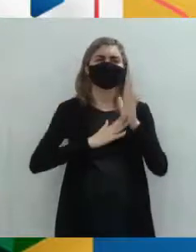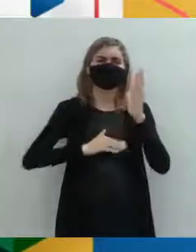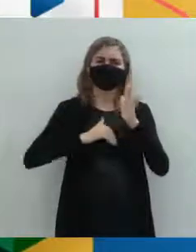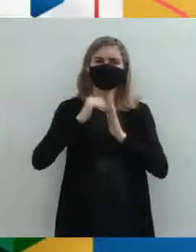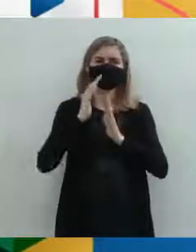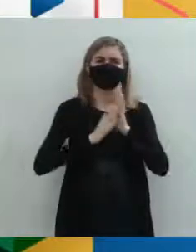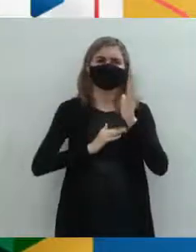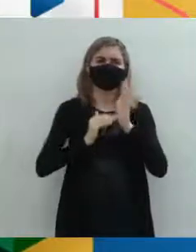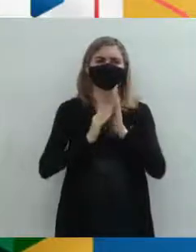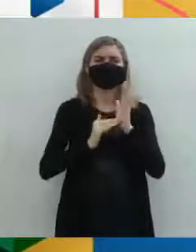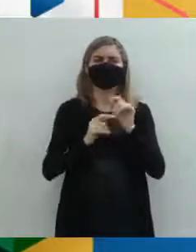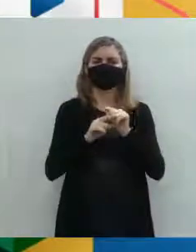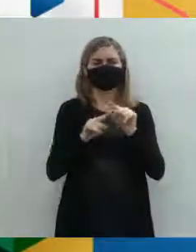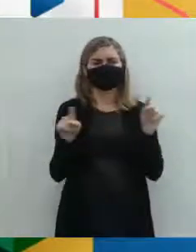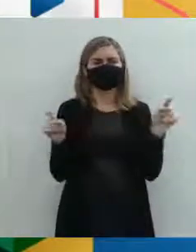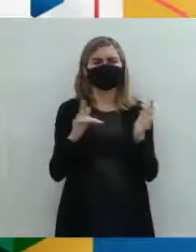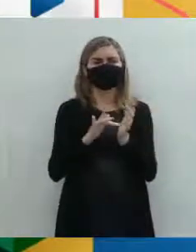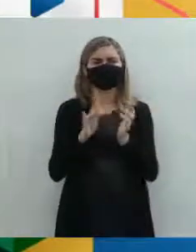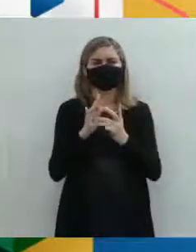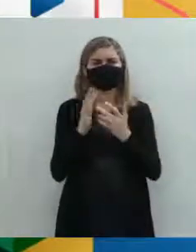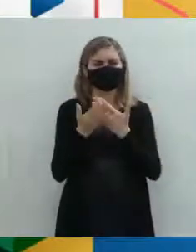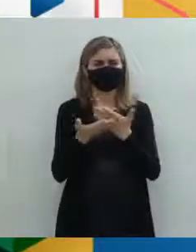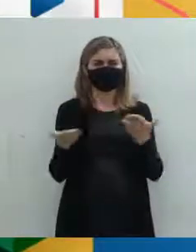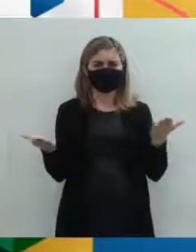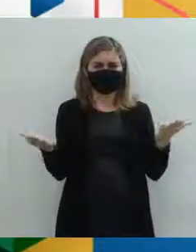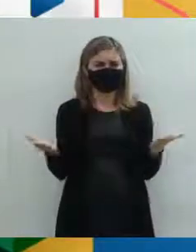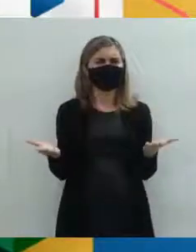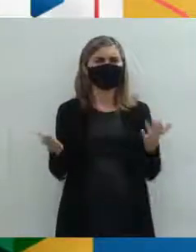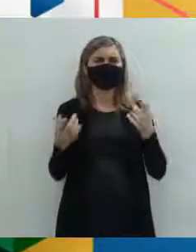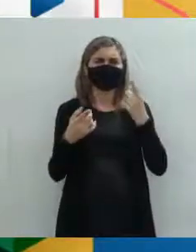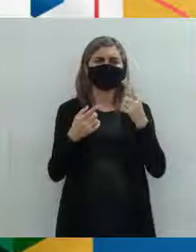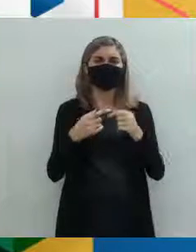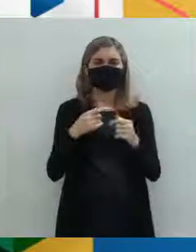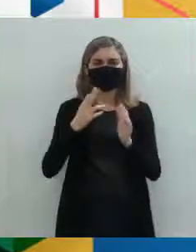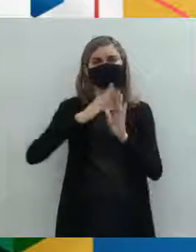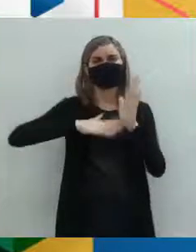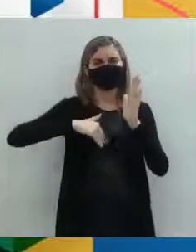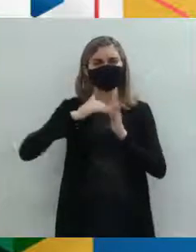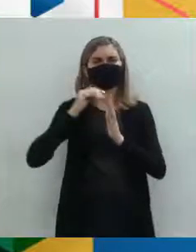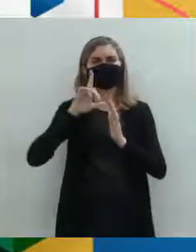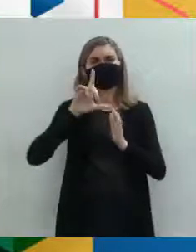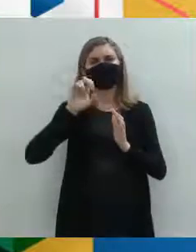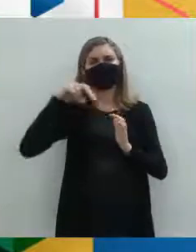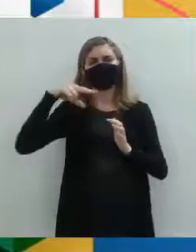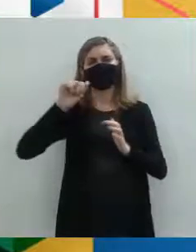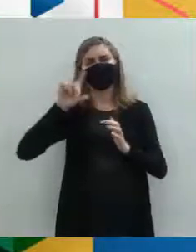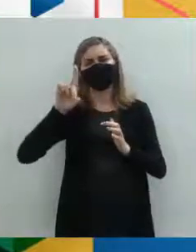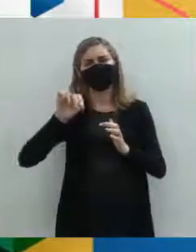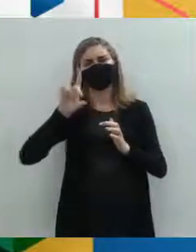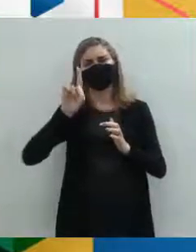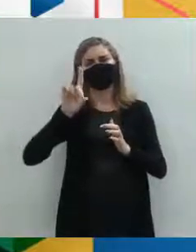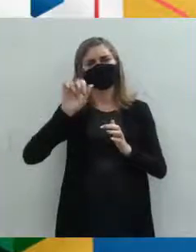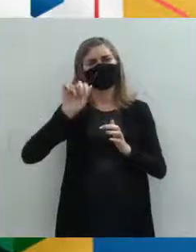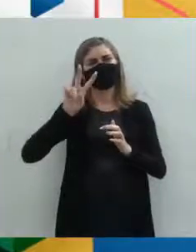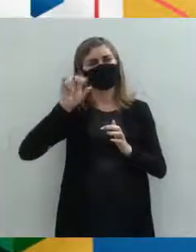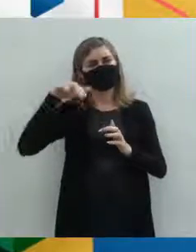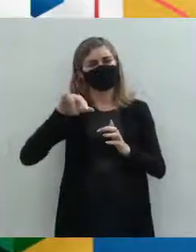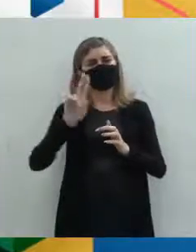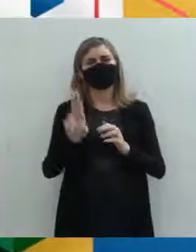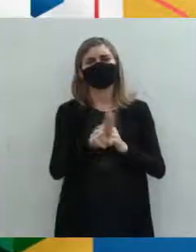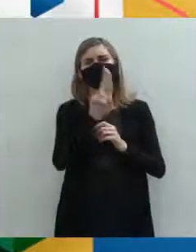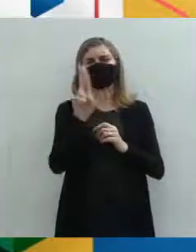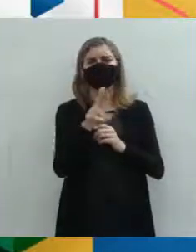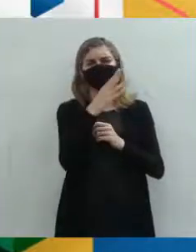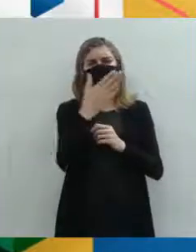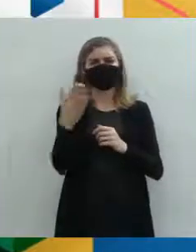gente tem uma obra conhecidíssima, que é a Última Ceia de Leonardo da Vinci, e ele o Leonardo,